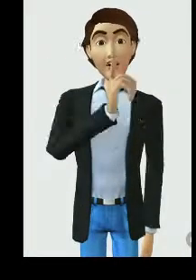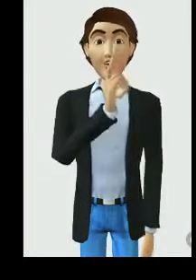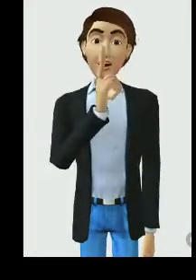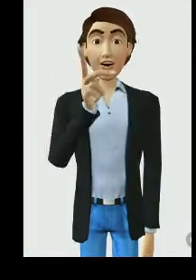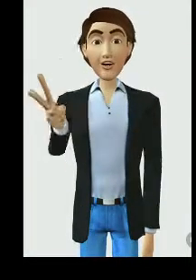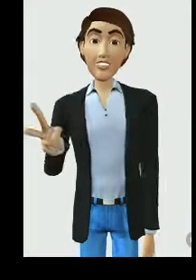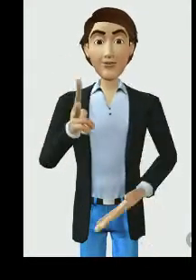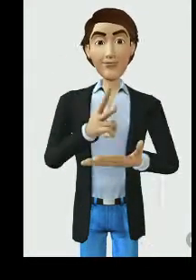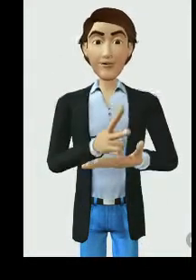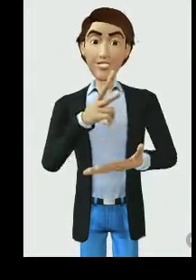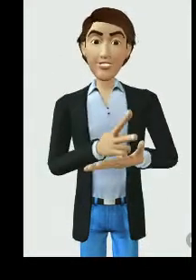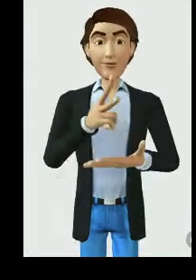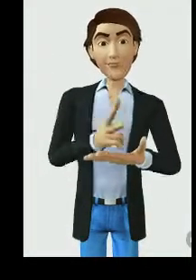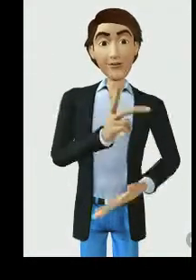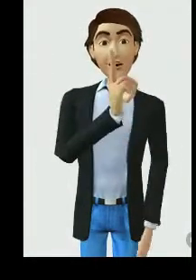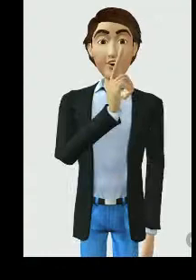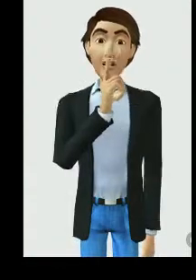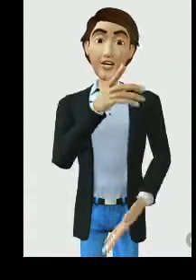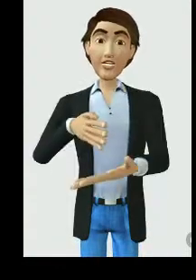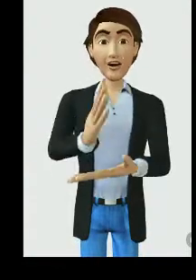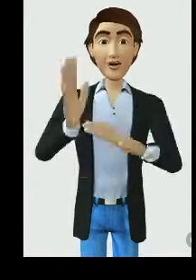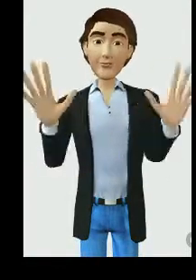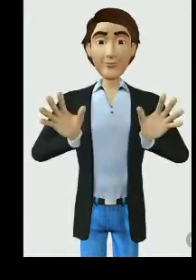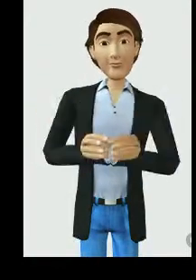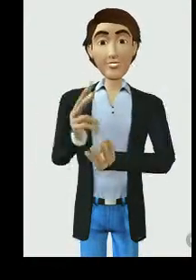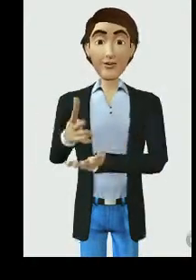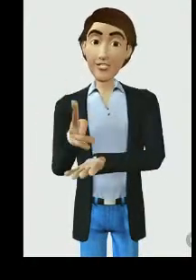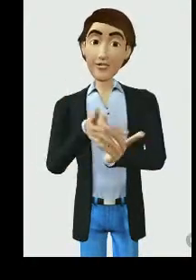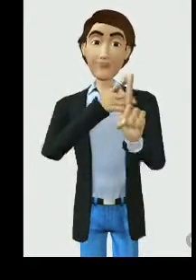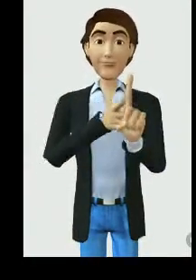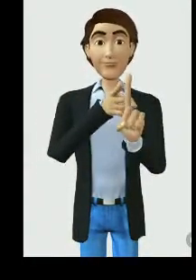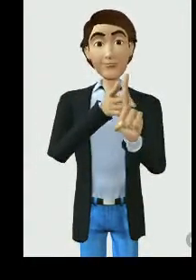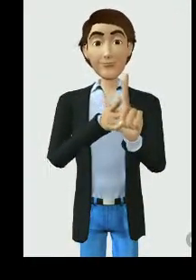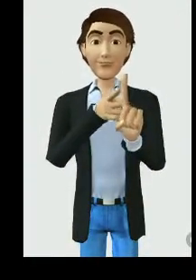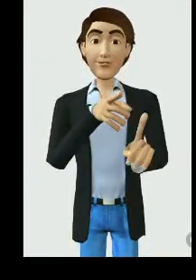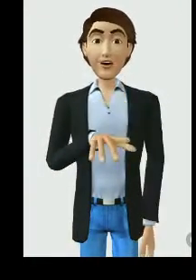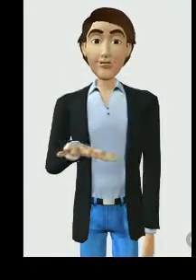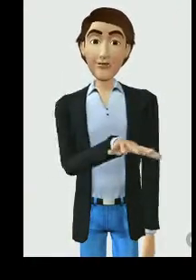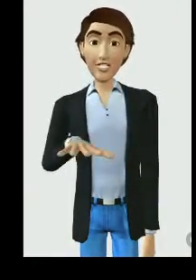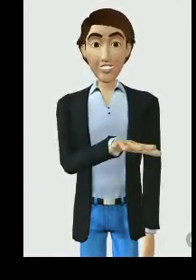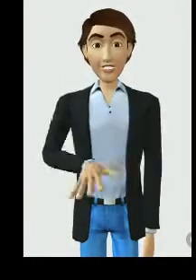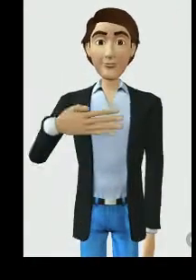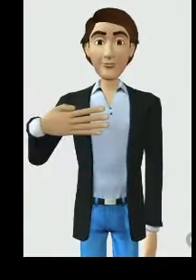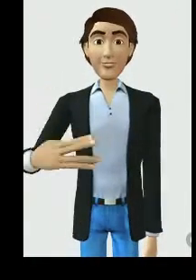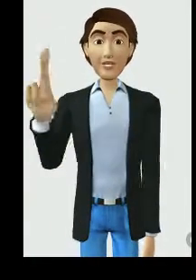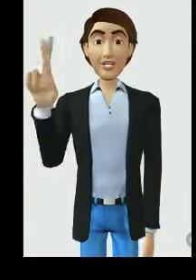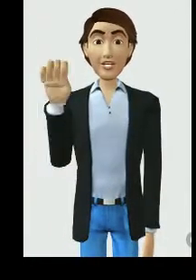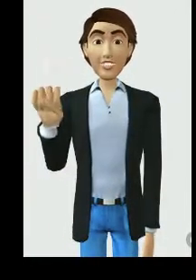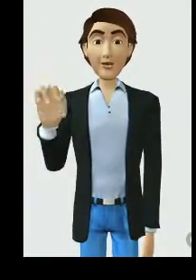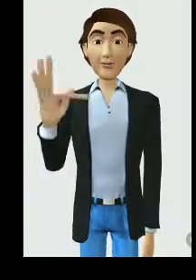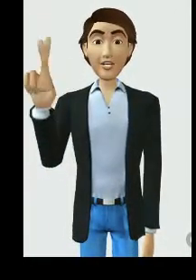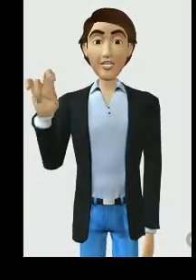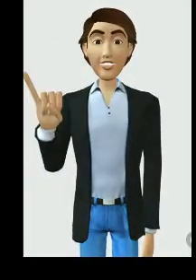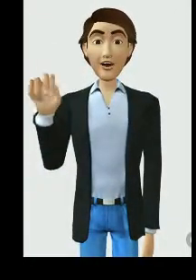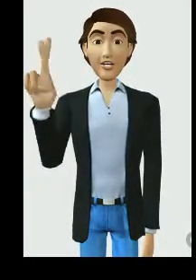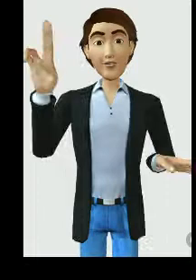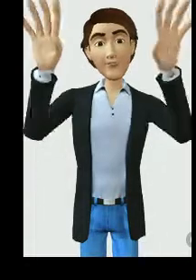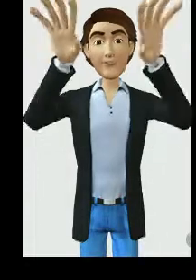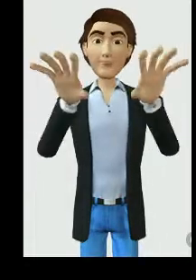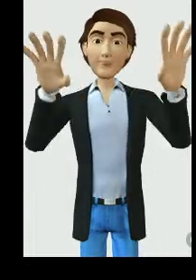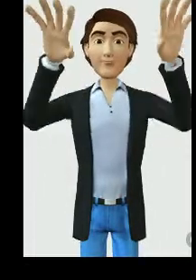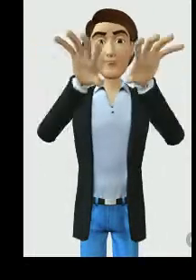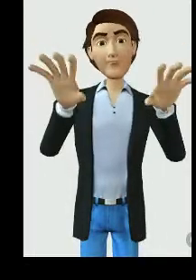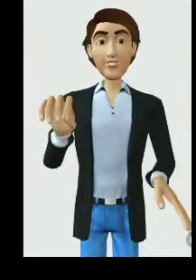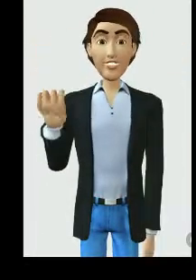O fluxo de água é contínuo, para manter a água que passa pelo condensador sempre à temperatura ambiente e